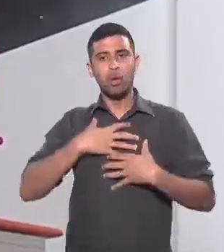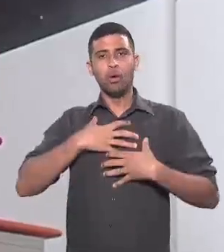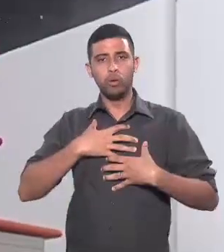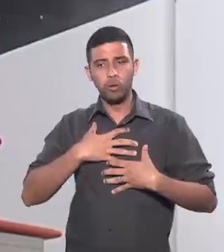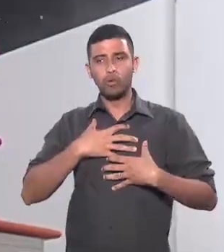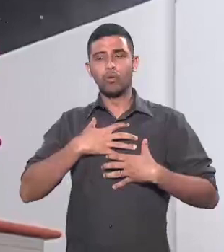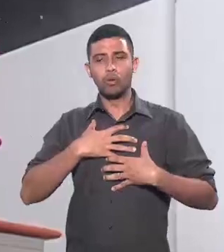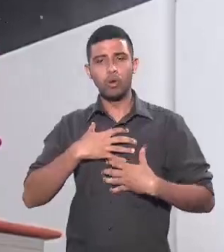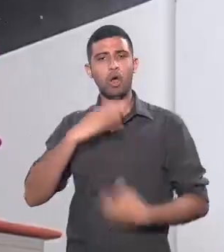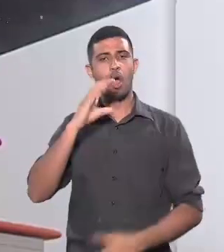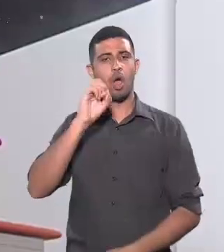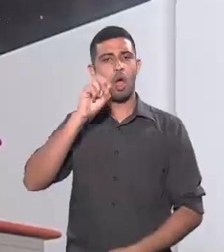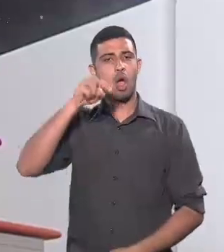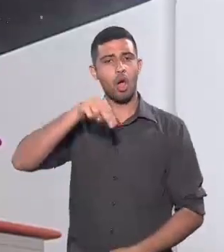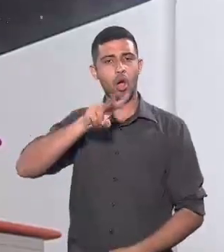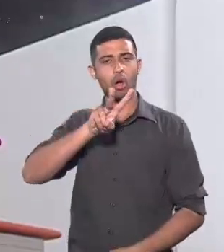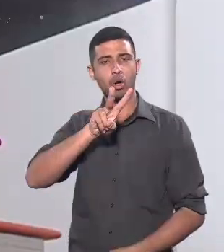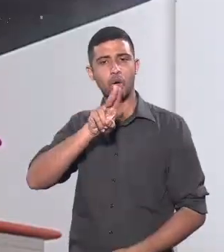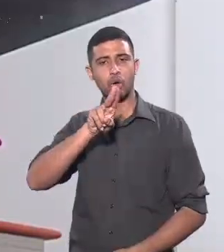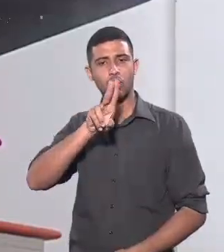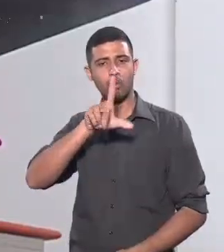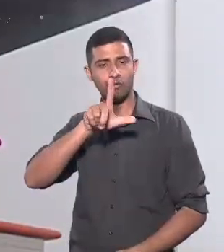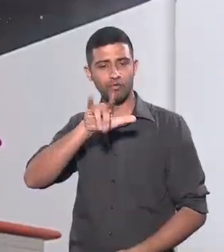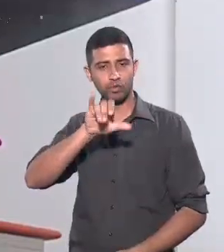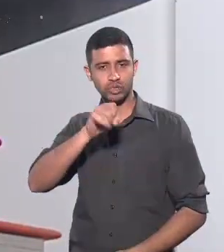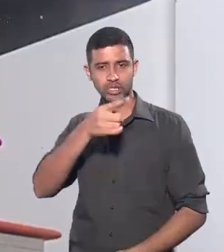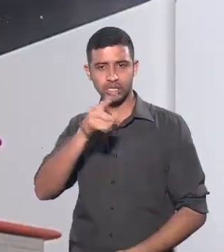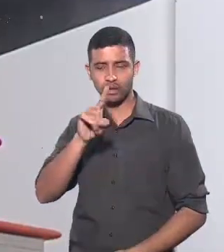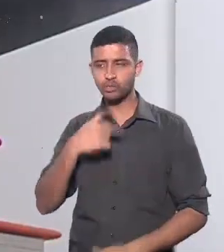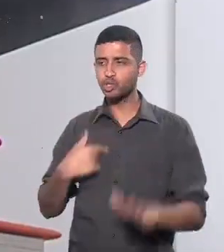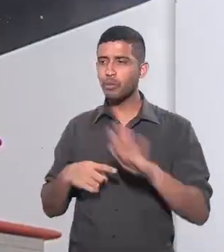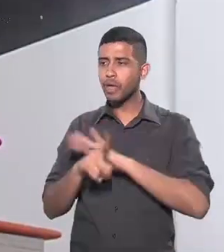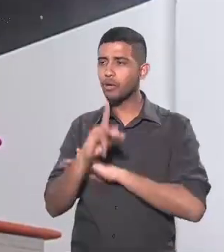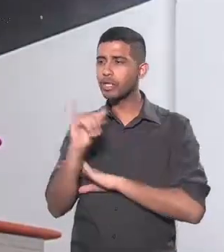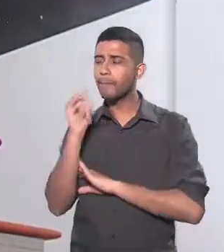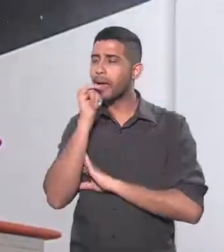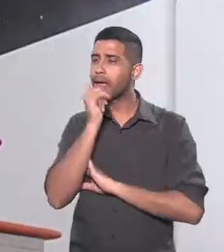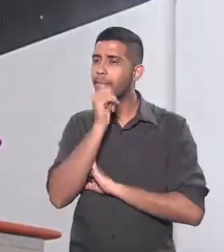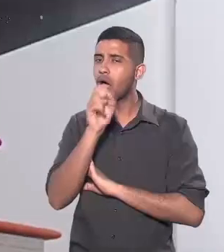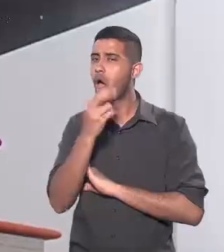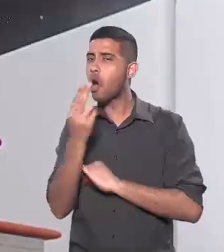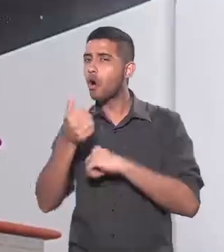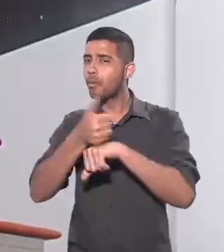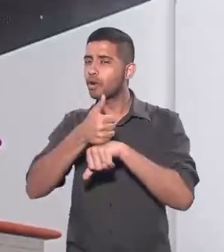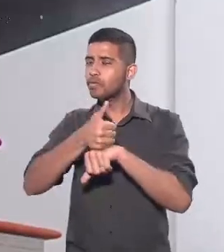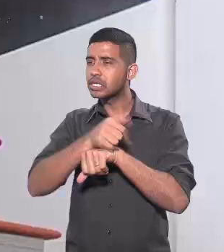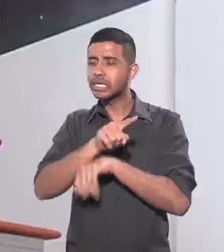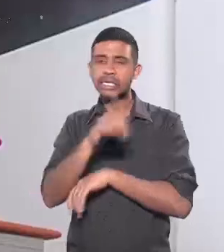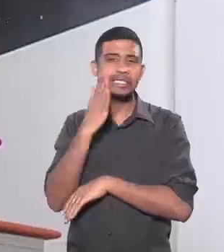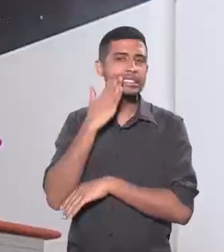muito nas nossas aulas, quando a gente chega na parte de falar da crise convulsiva, a gente pergunta o que os pais ou até os profissionais